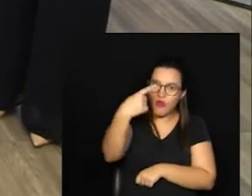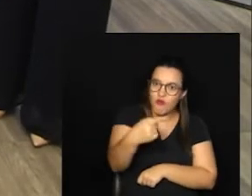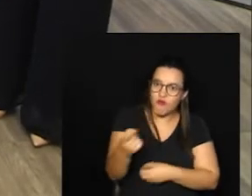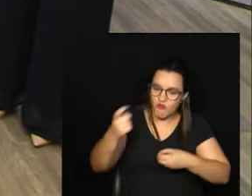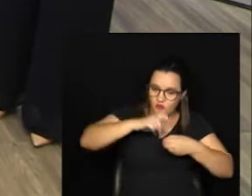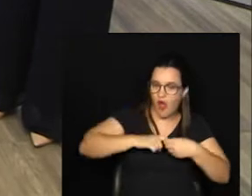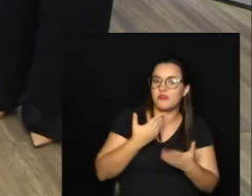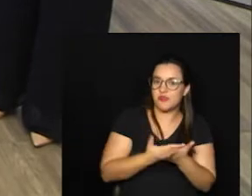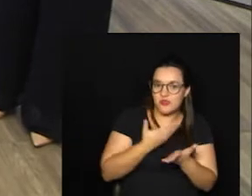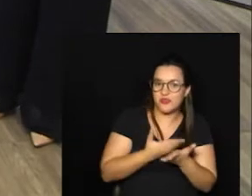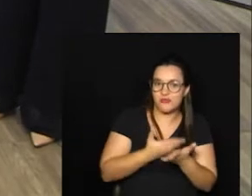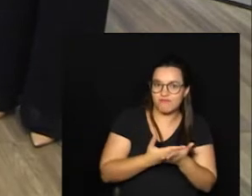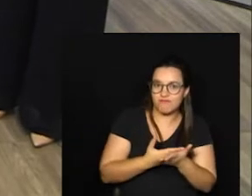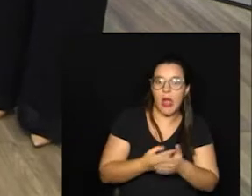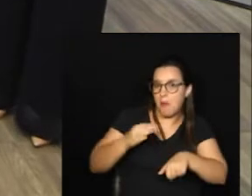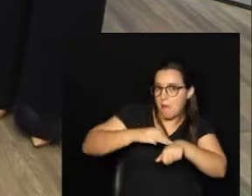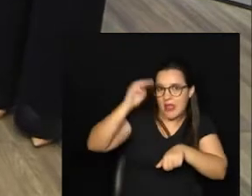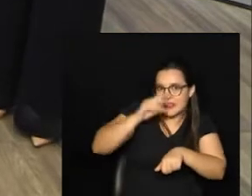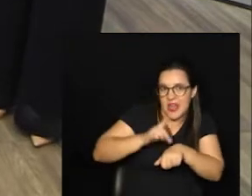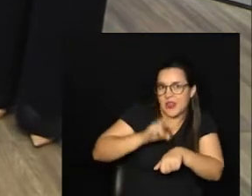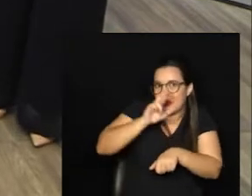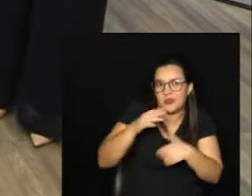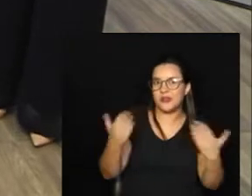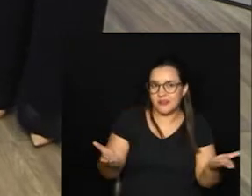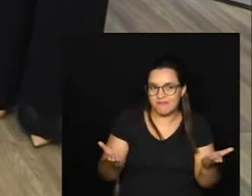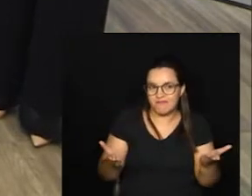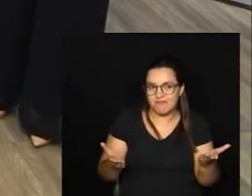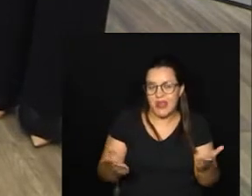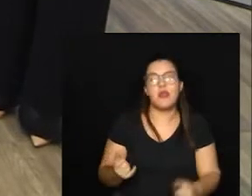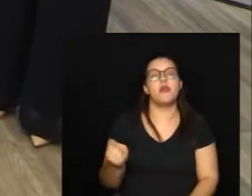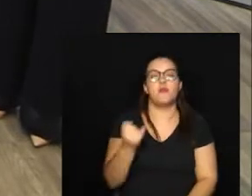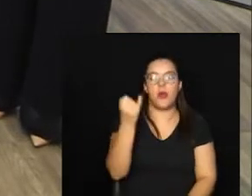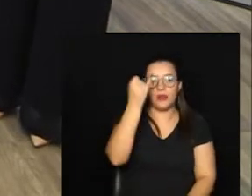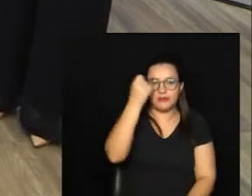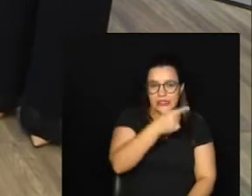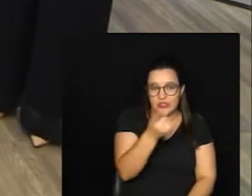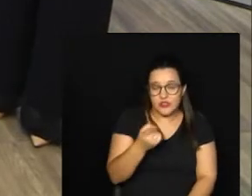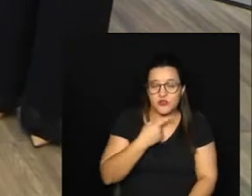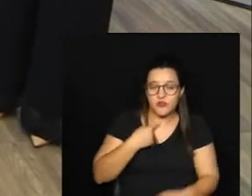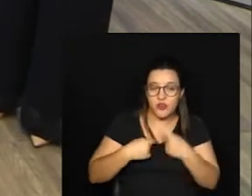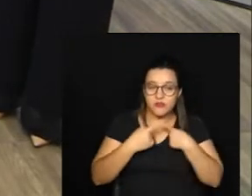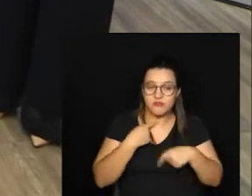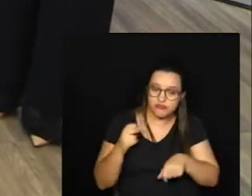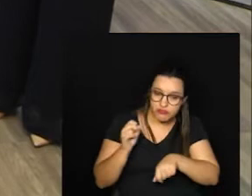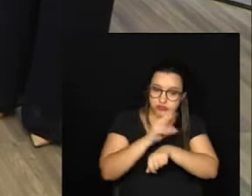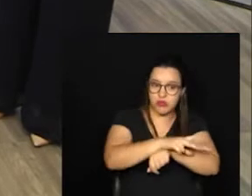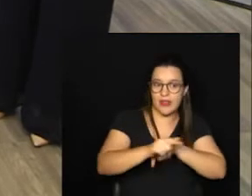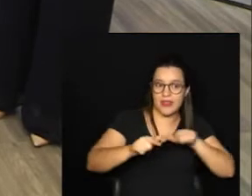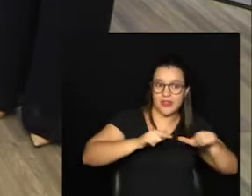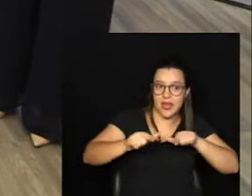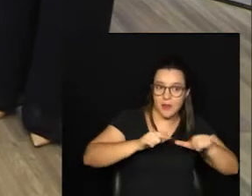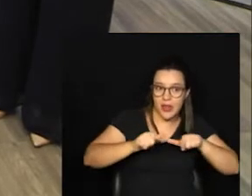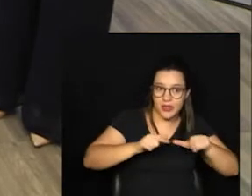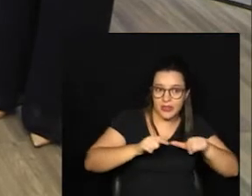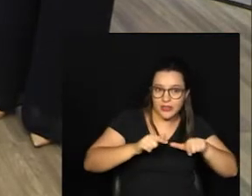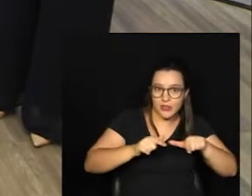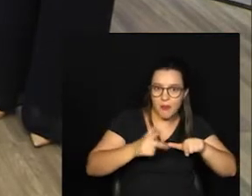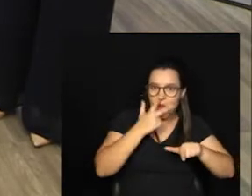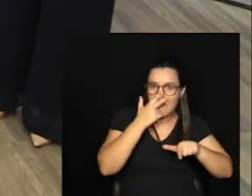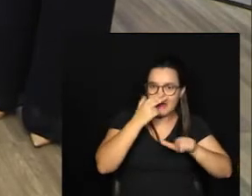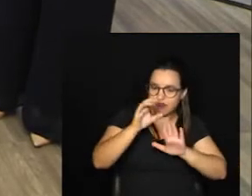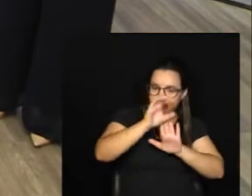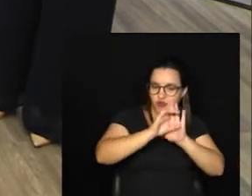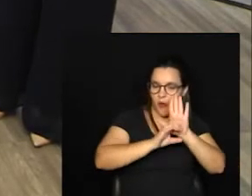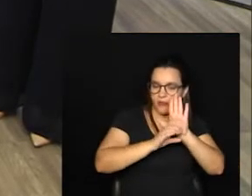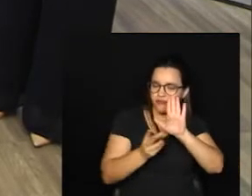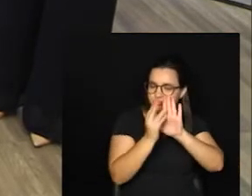2021, por que não mestrado e doutorado? E é fundamental, né? Quem quer voltar ao mercado de trabalho, quem quer uma qualificação,